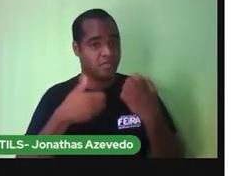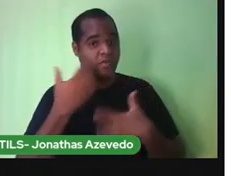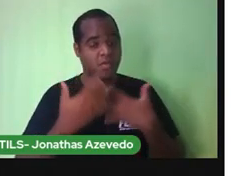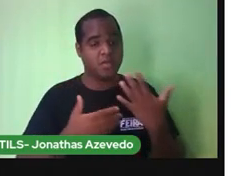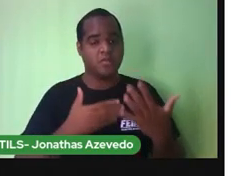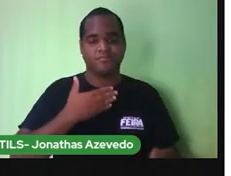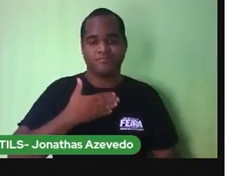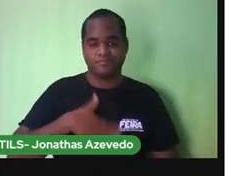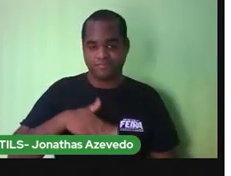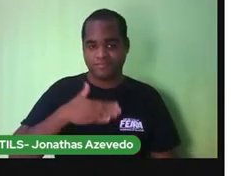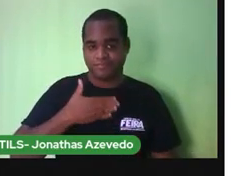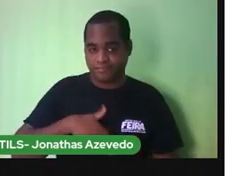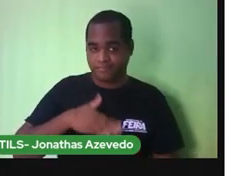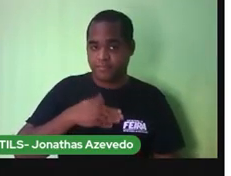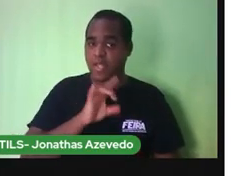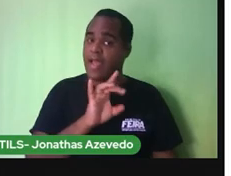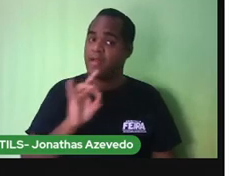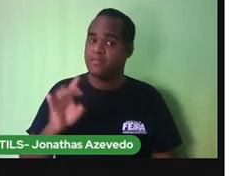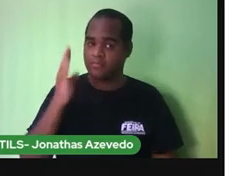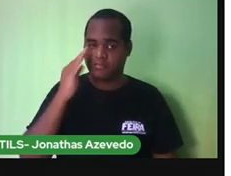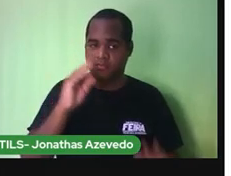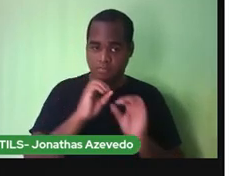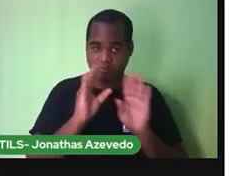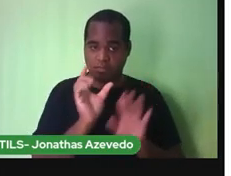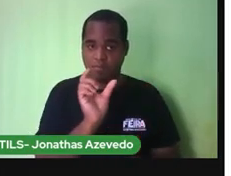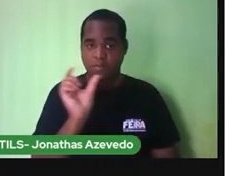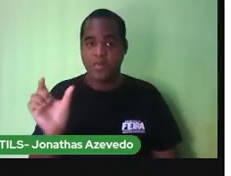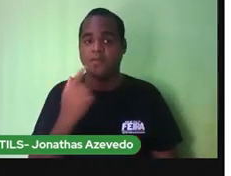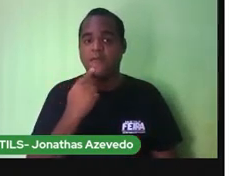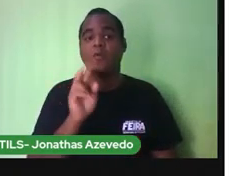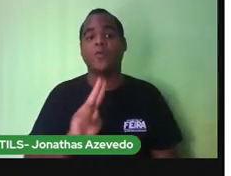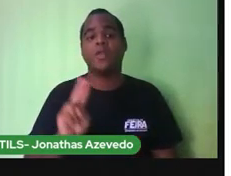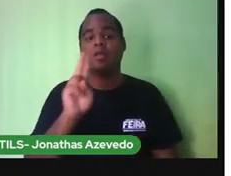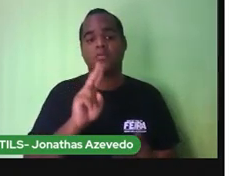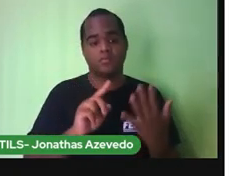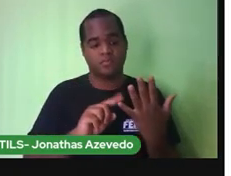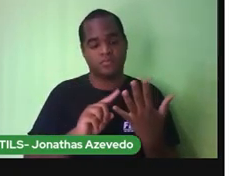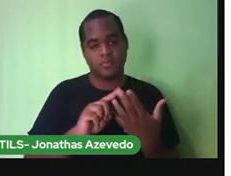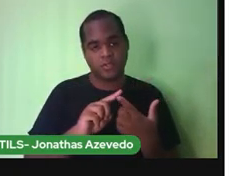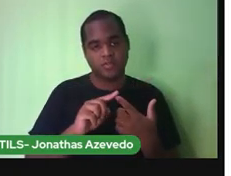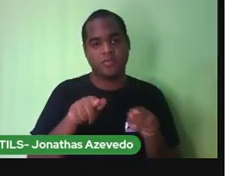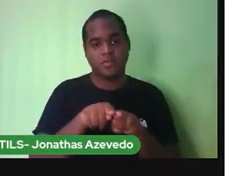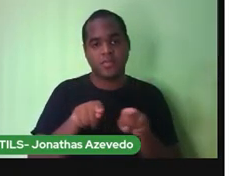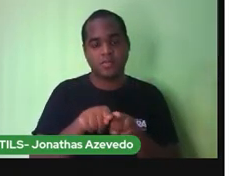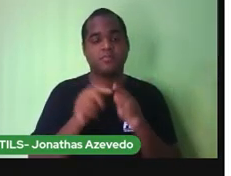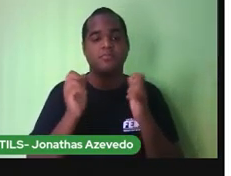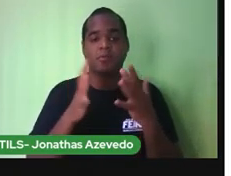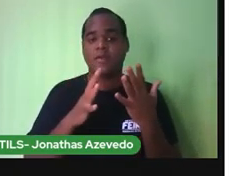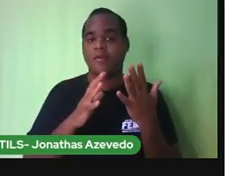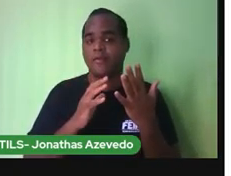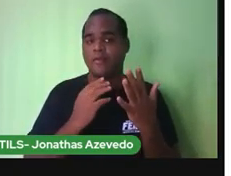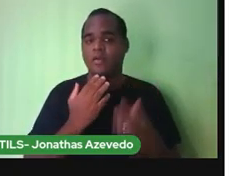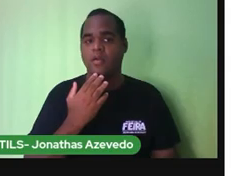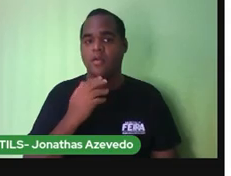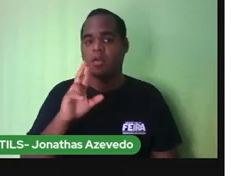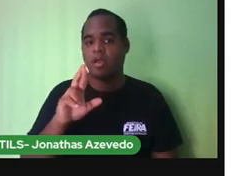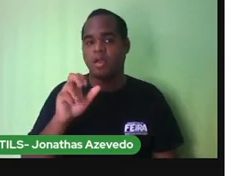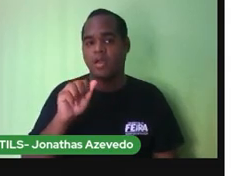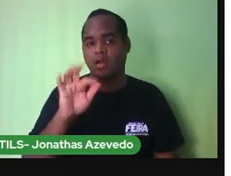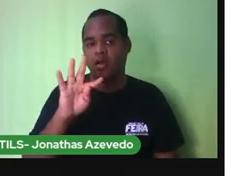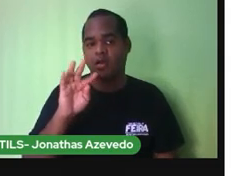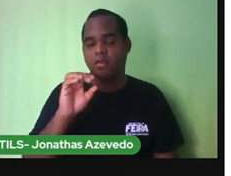cada uma e nós vamos usar os dedinhos e o que tá vem vamos lá ó rato